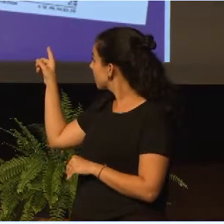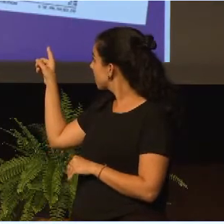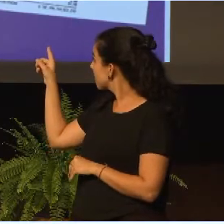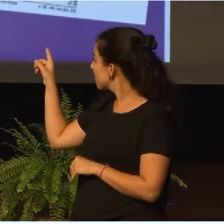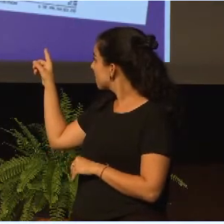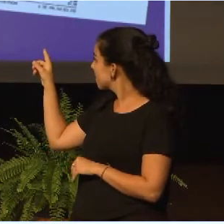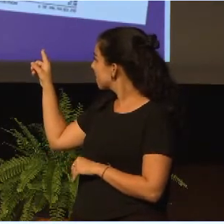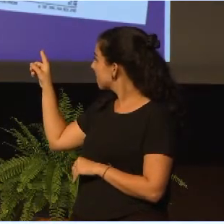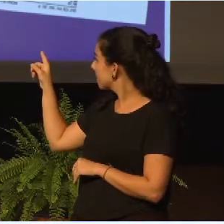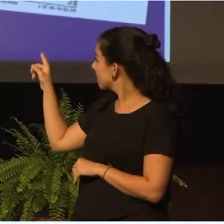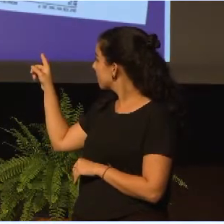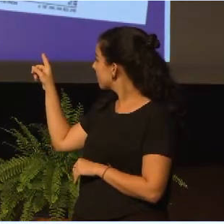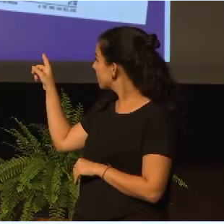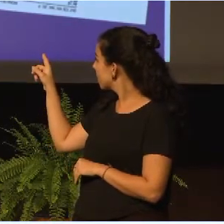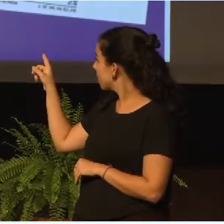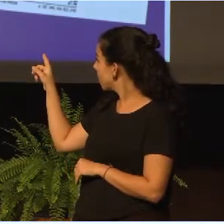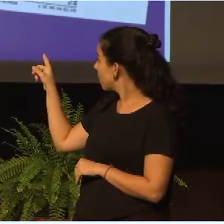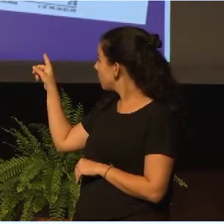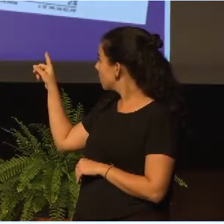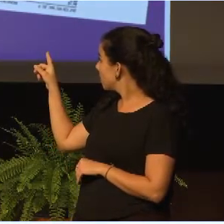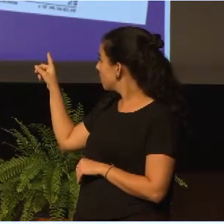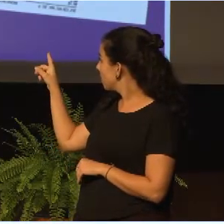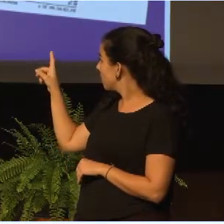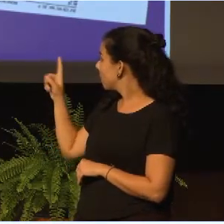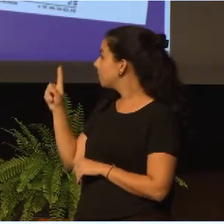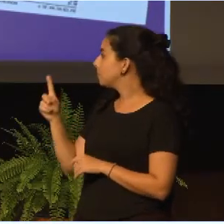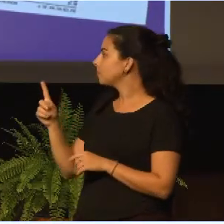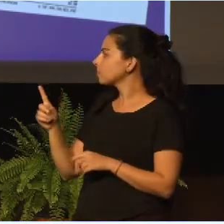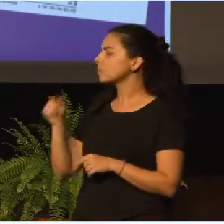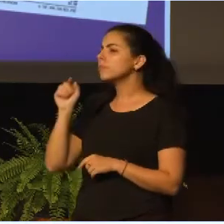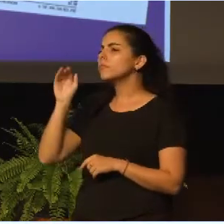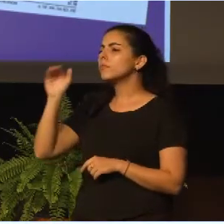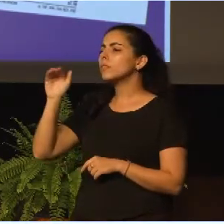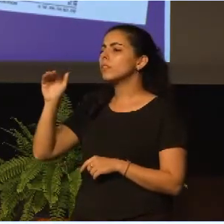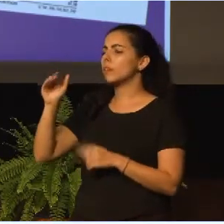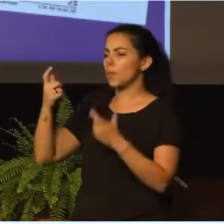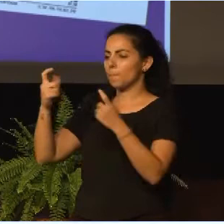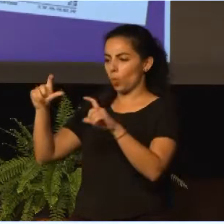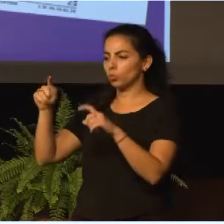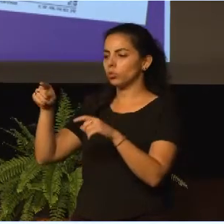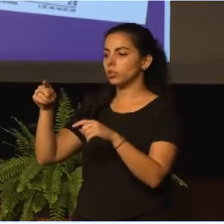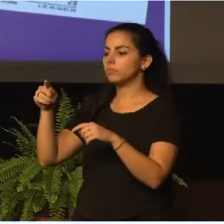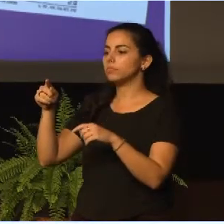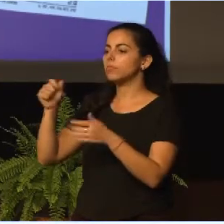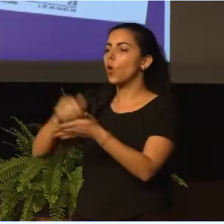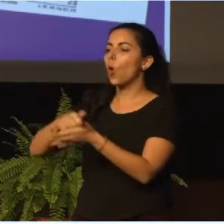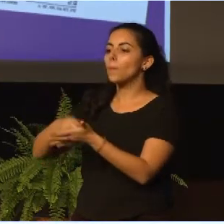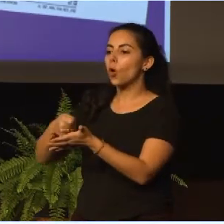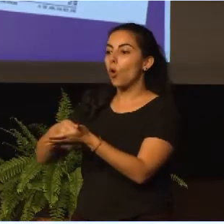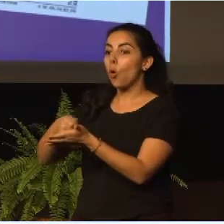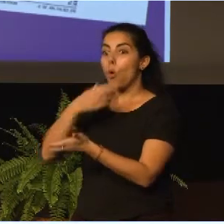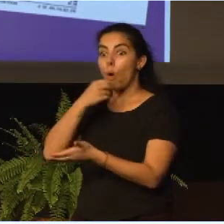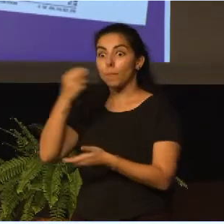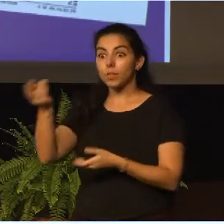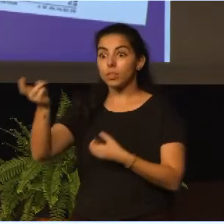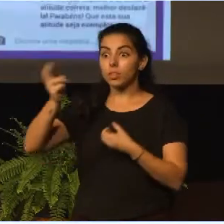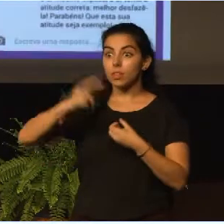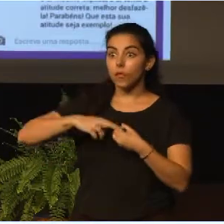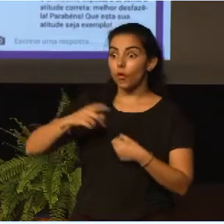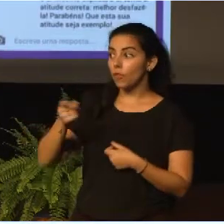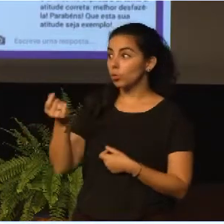que eu solicitei. Ele mandou um post pro cara falando assim, pô, e aí, tá? O cara foi lá devolver o dinheiro, porque ele pediu. Isso é muito